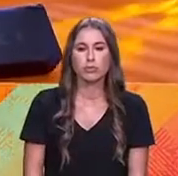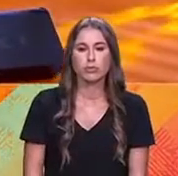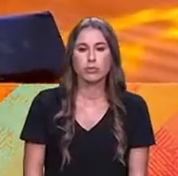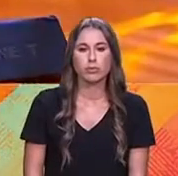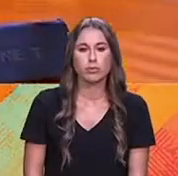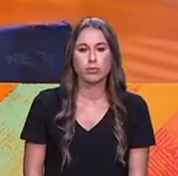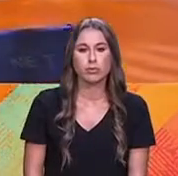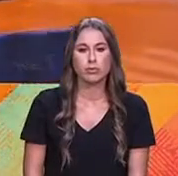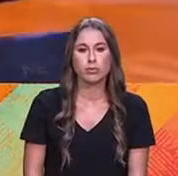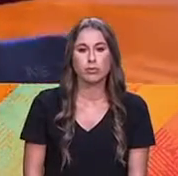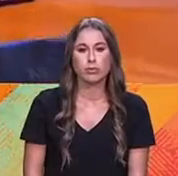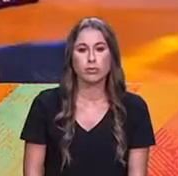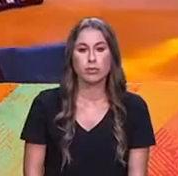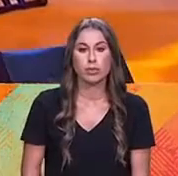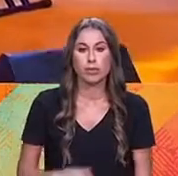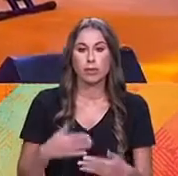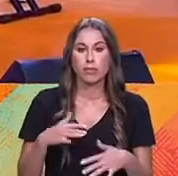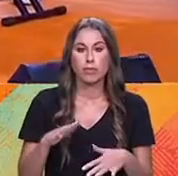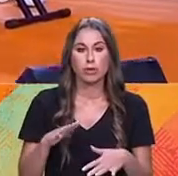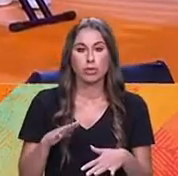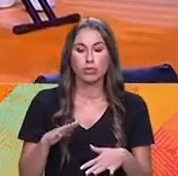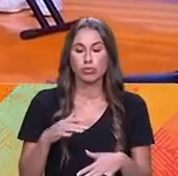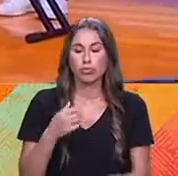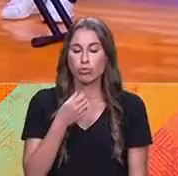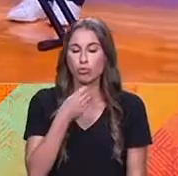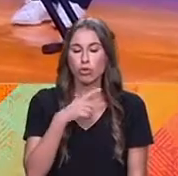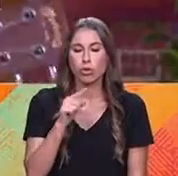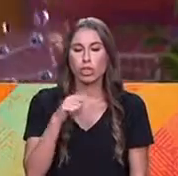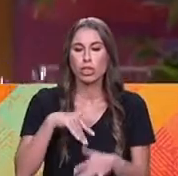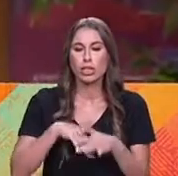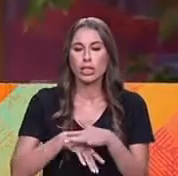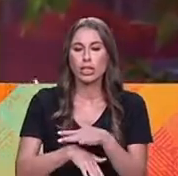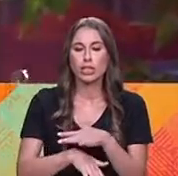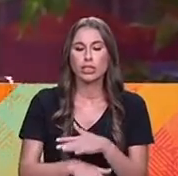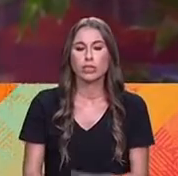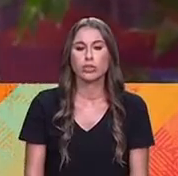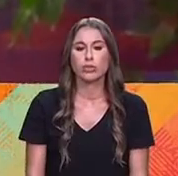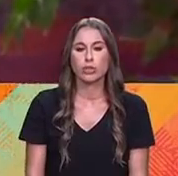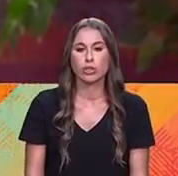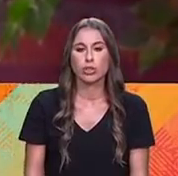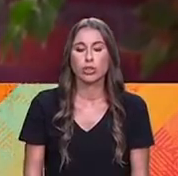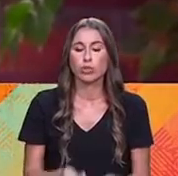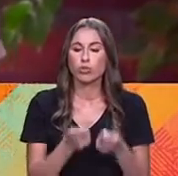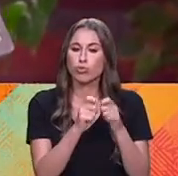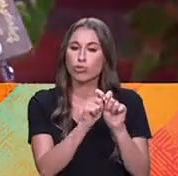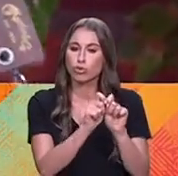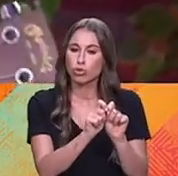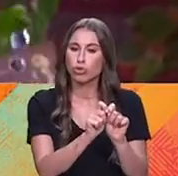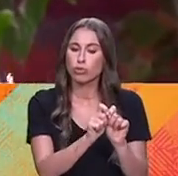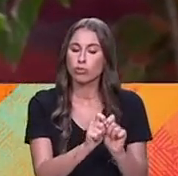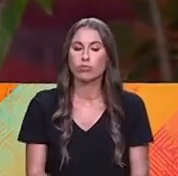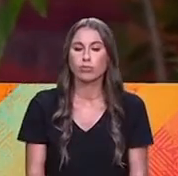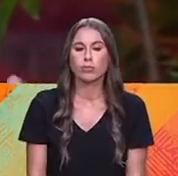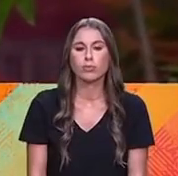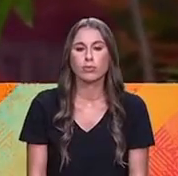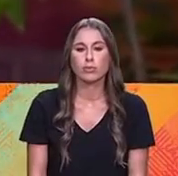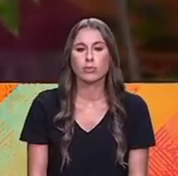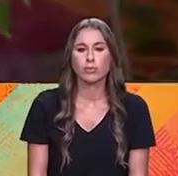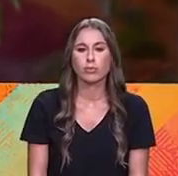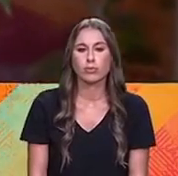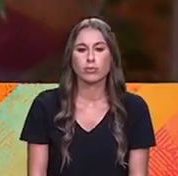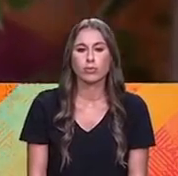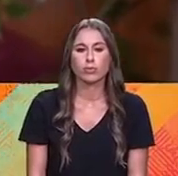não deixei raízes. Eu lá te escondi e não cometi sequer um